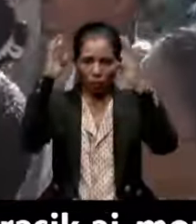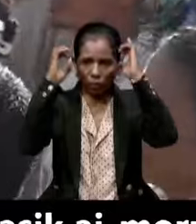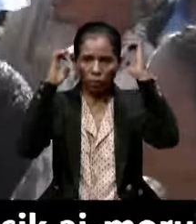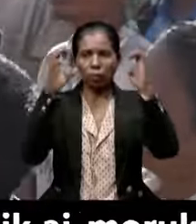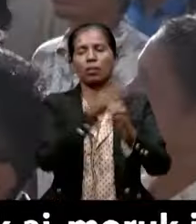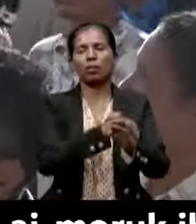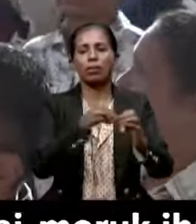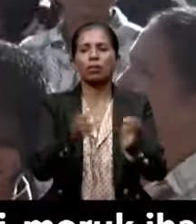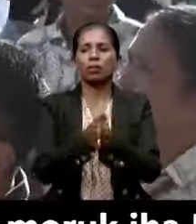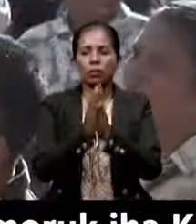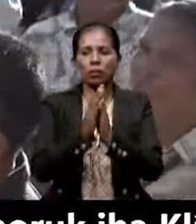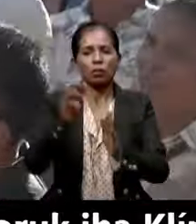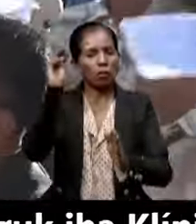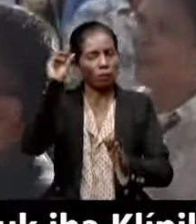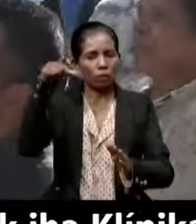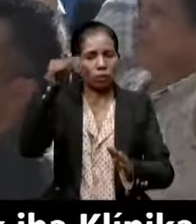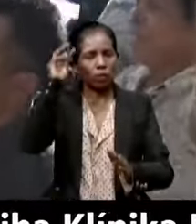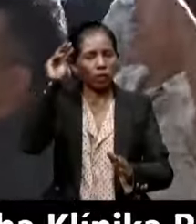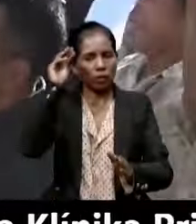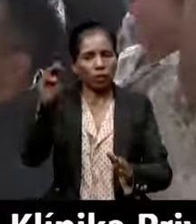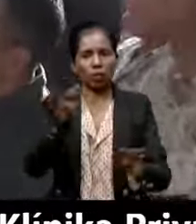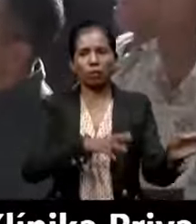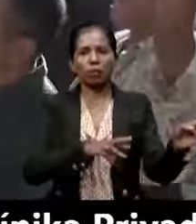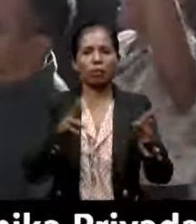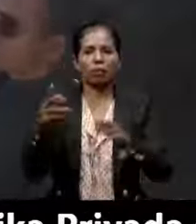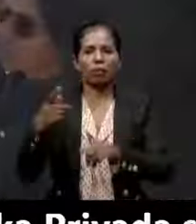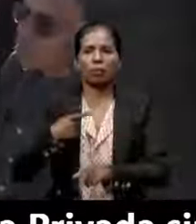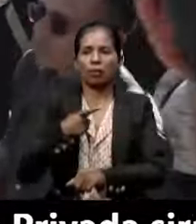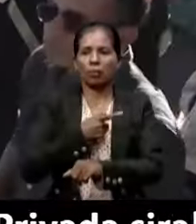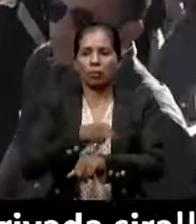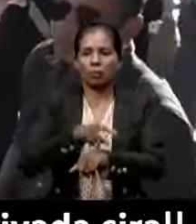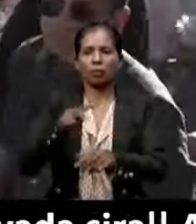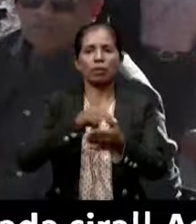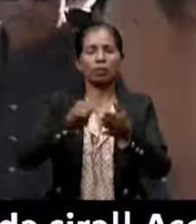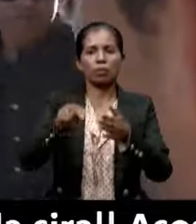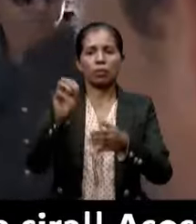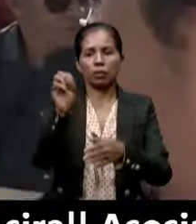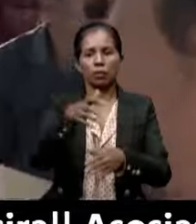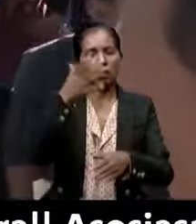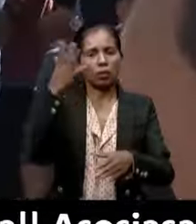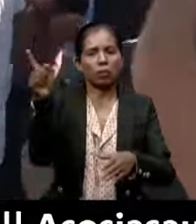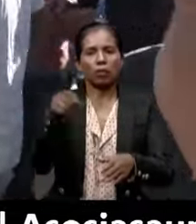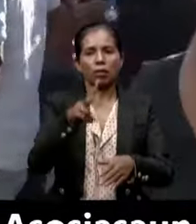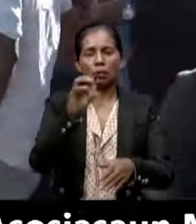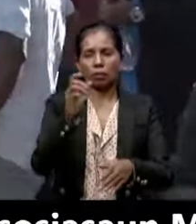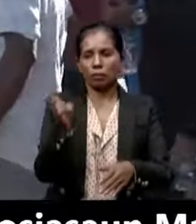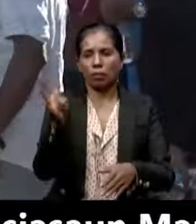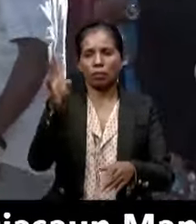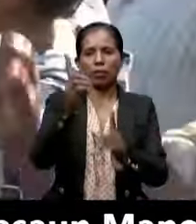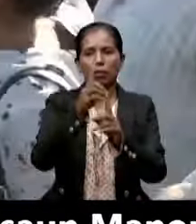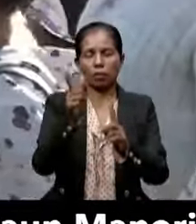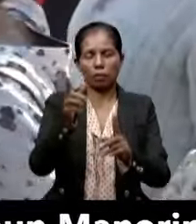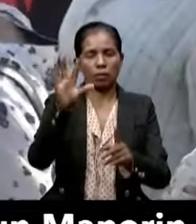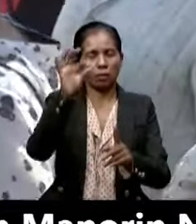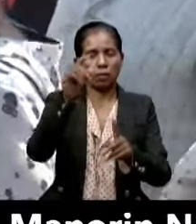hori kontinua ezizi ba ministerio atau implementa resolusaun parlamento nasional numero 105 bara ring lorong resinghat ia lorong lorong resinsia